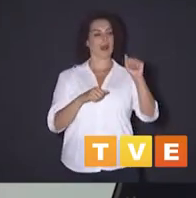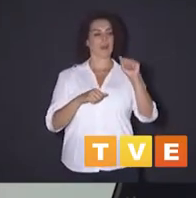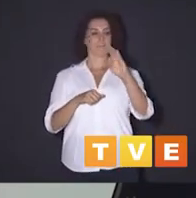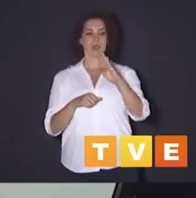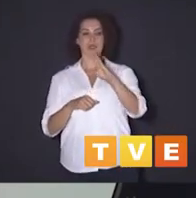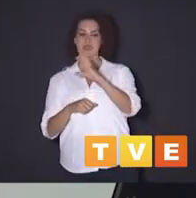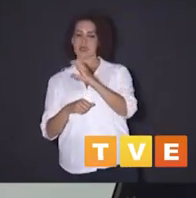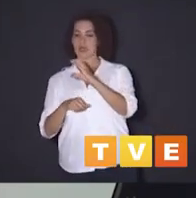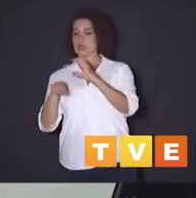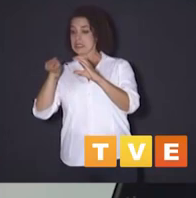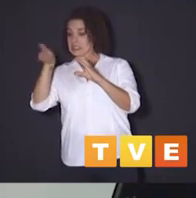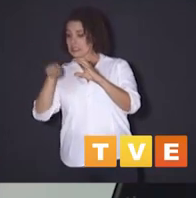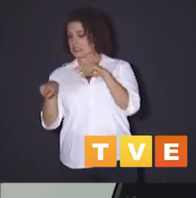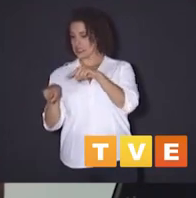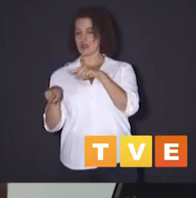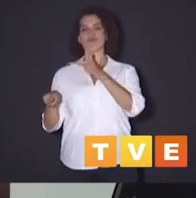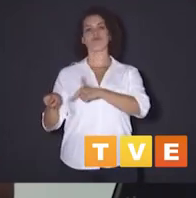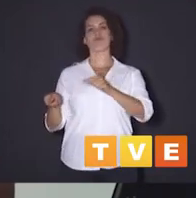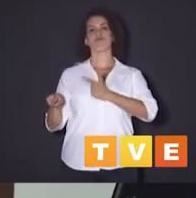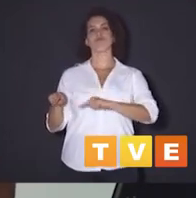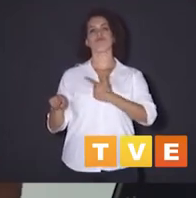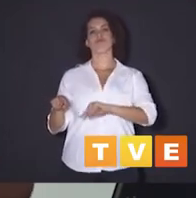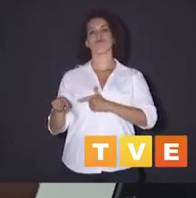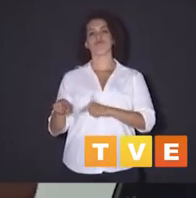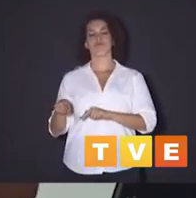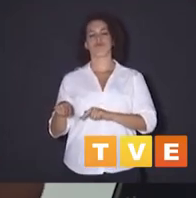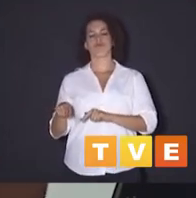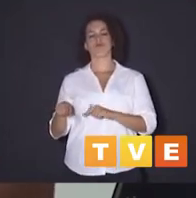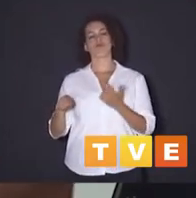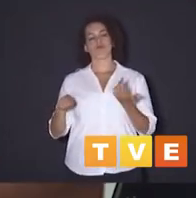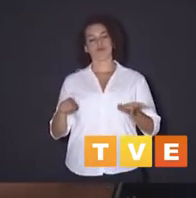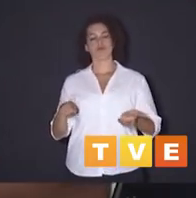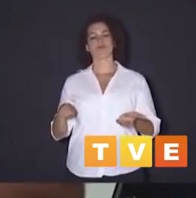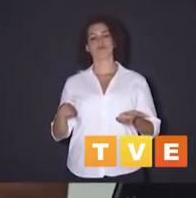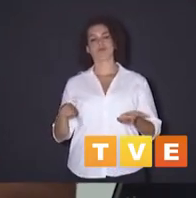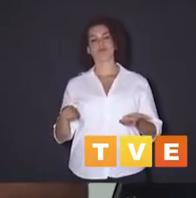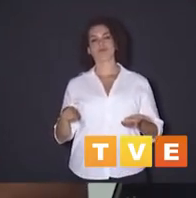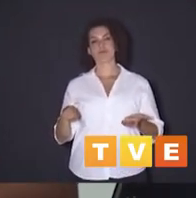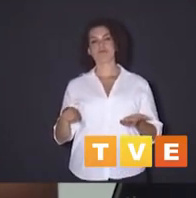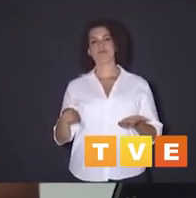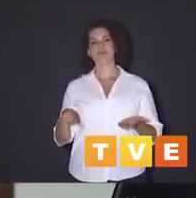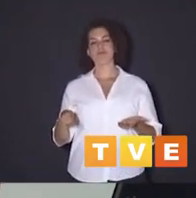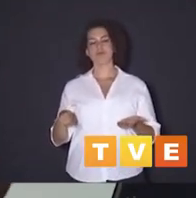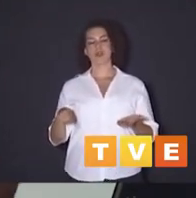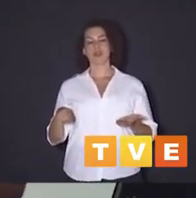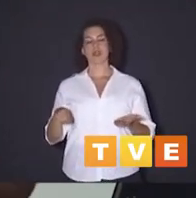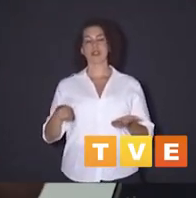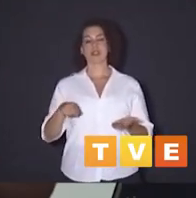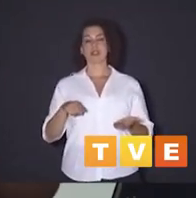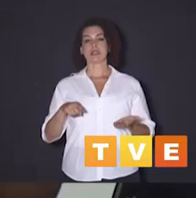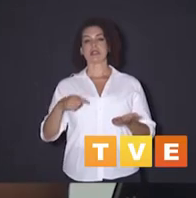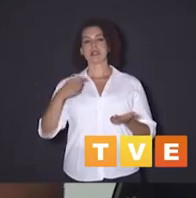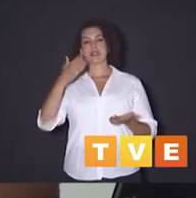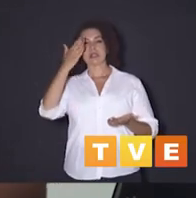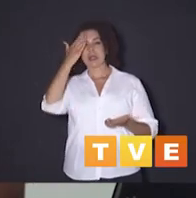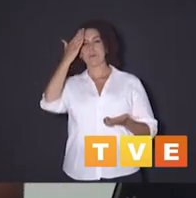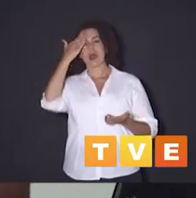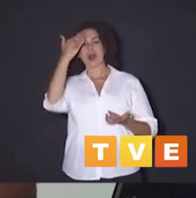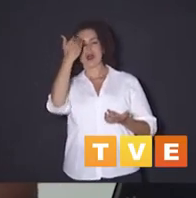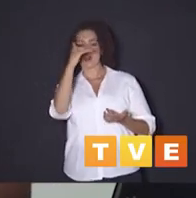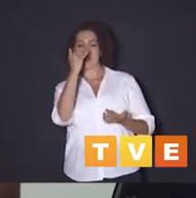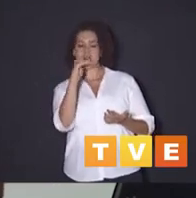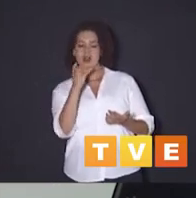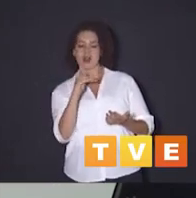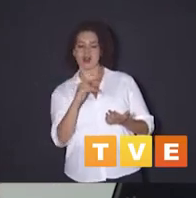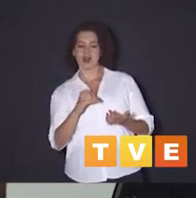e usei não lhe está disponível né então é ciente de todas essas questões que